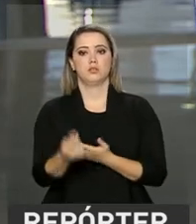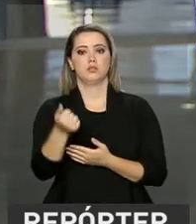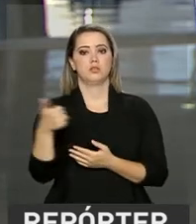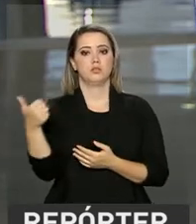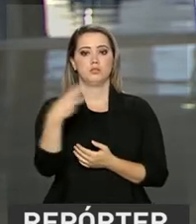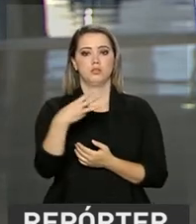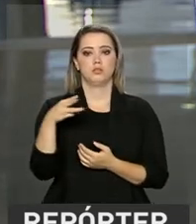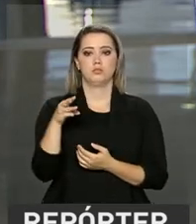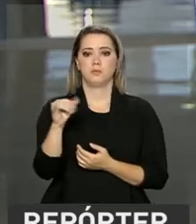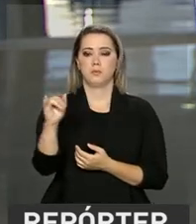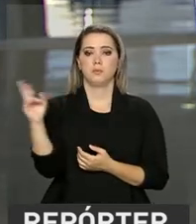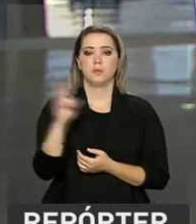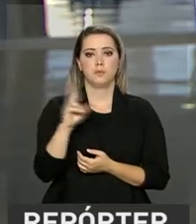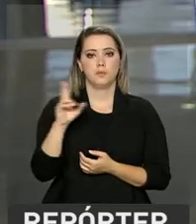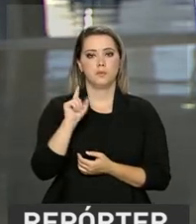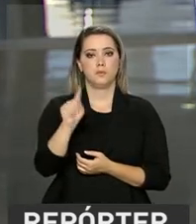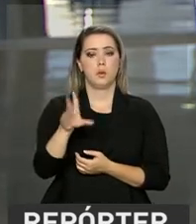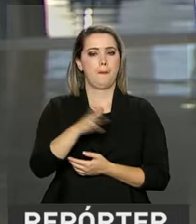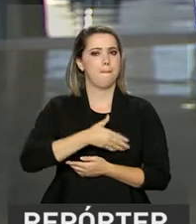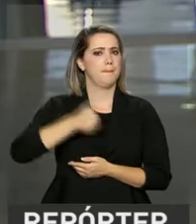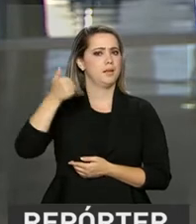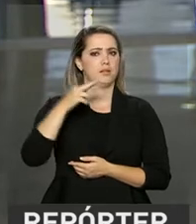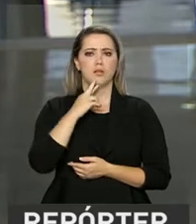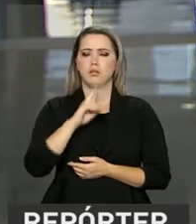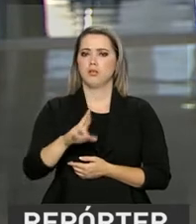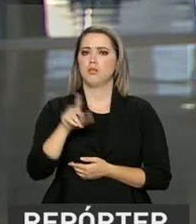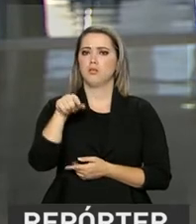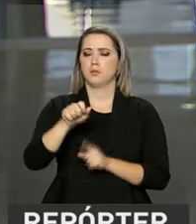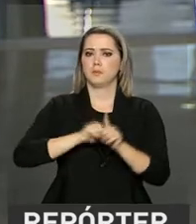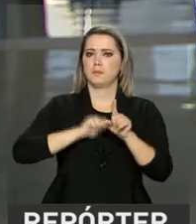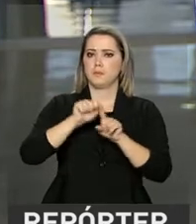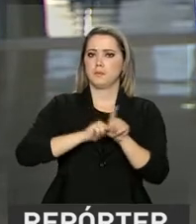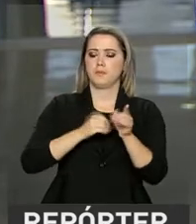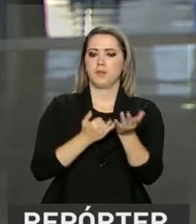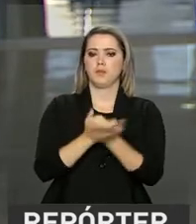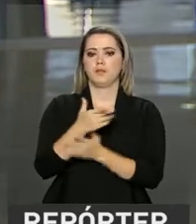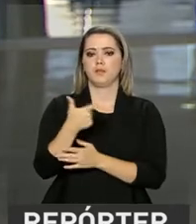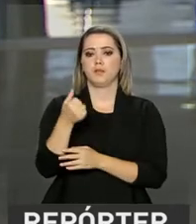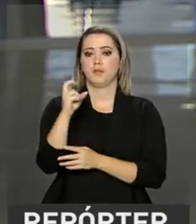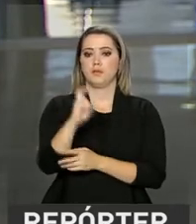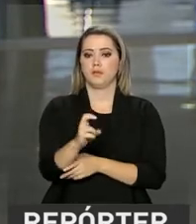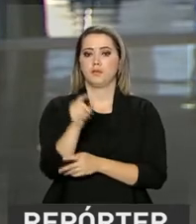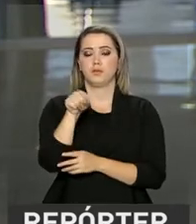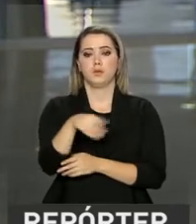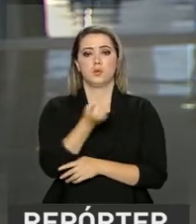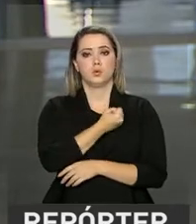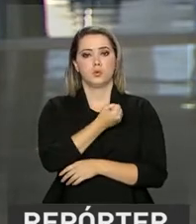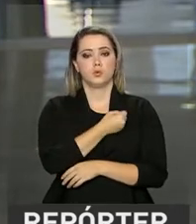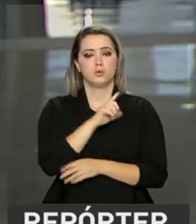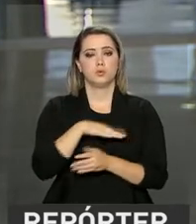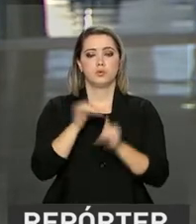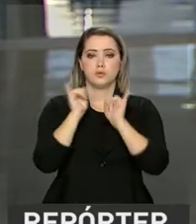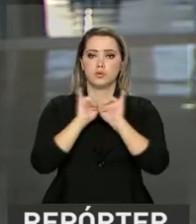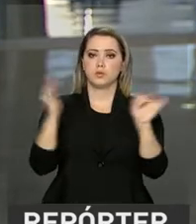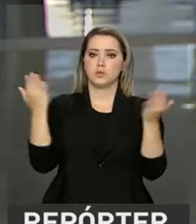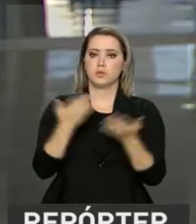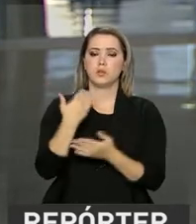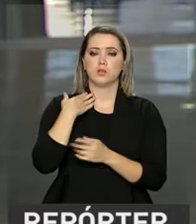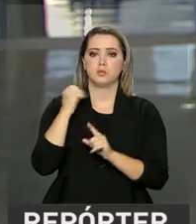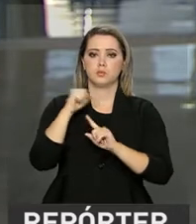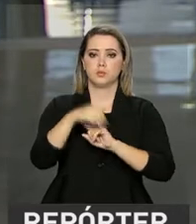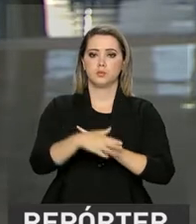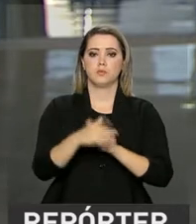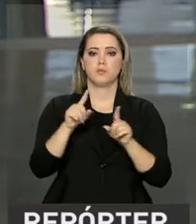13 bilhões de reais é o melhor resultado para o mês desde 2001 em resultados foram divulgados hoje pelo banco